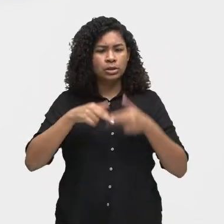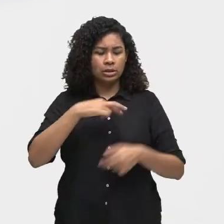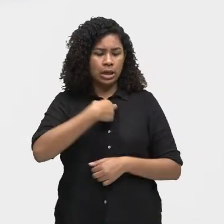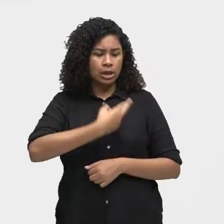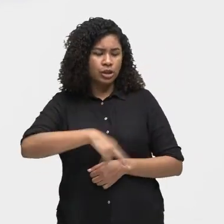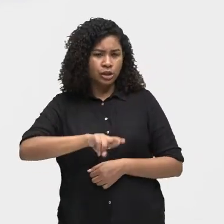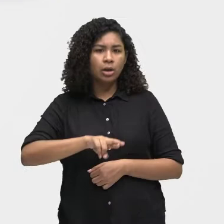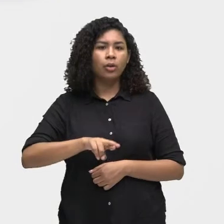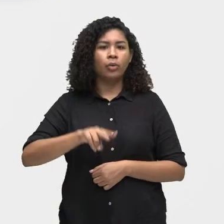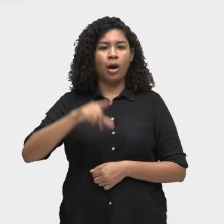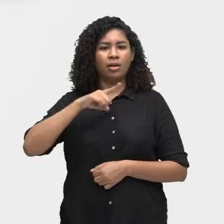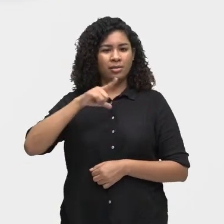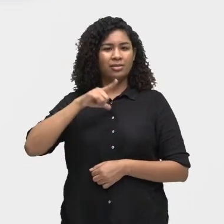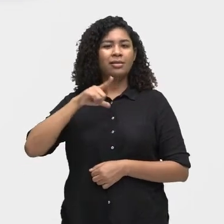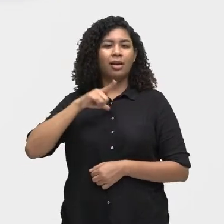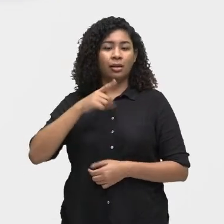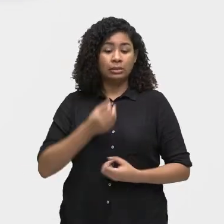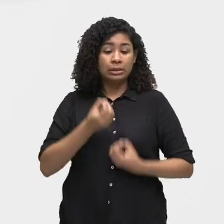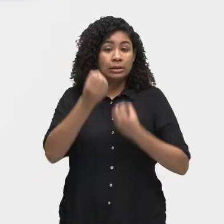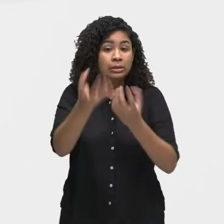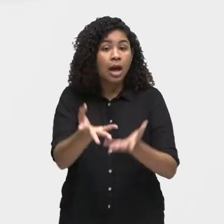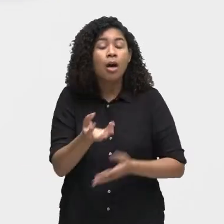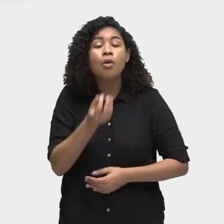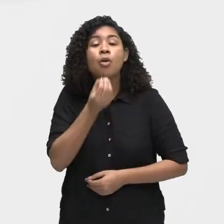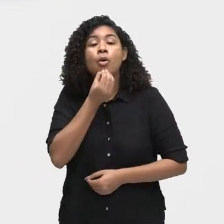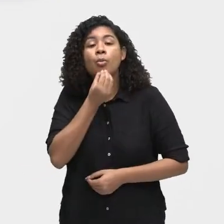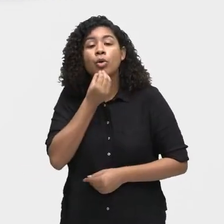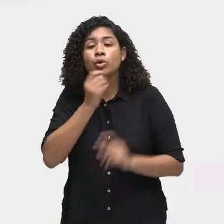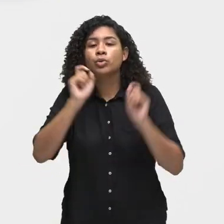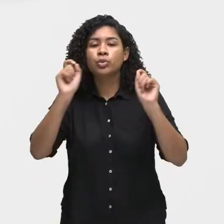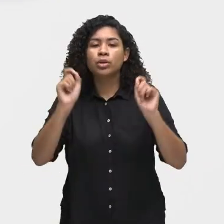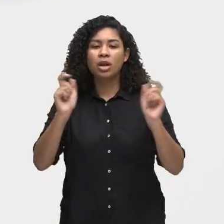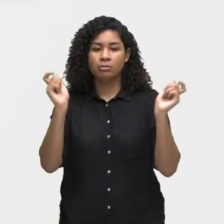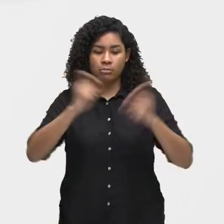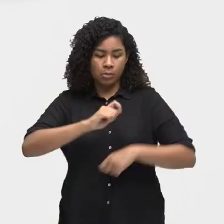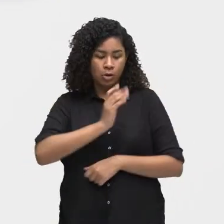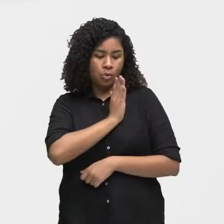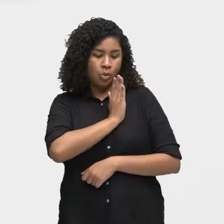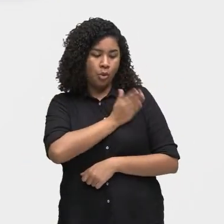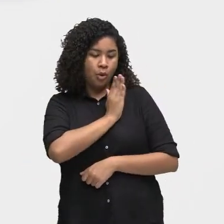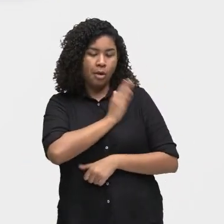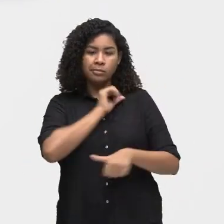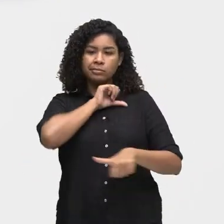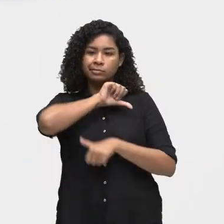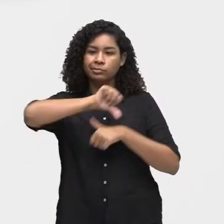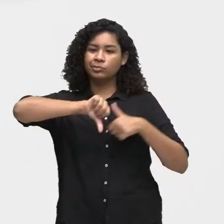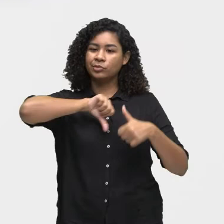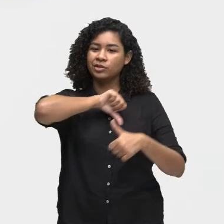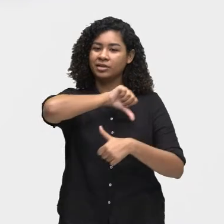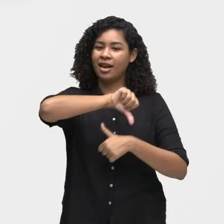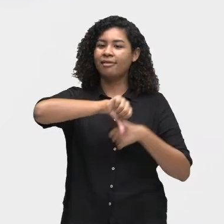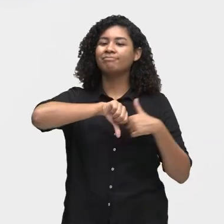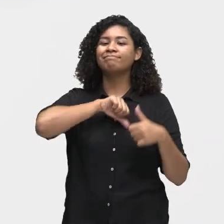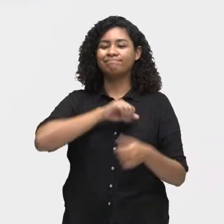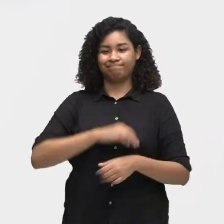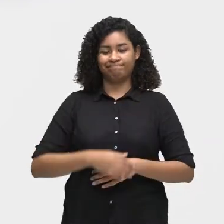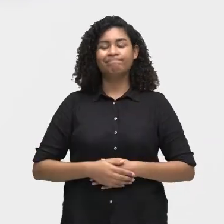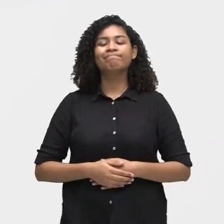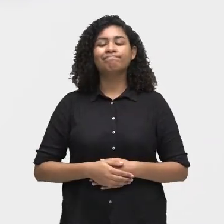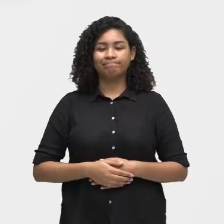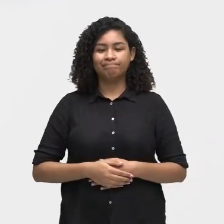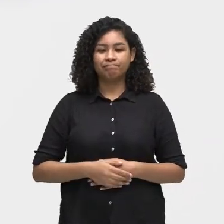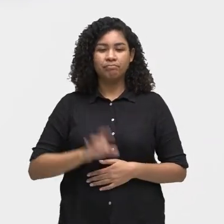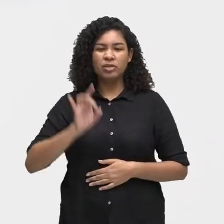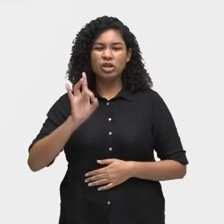conversão. Converter, acima de tudo, o coração. Não adianta só convertermos